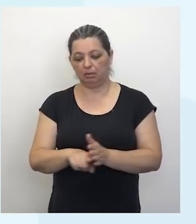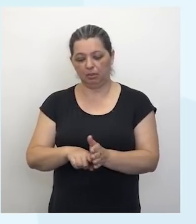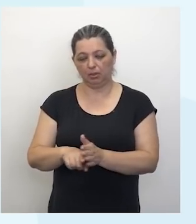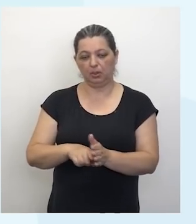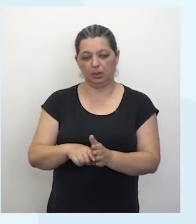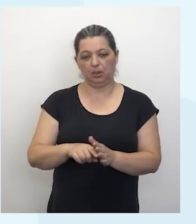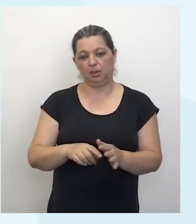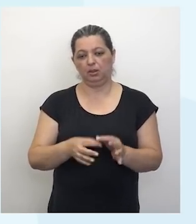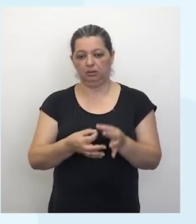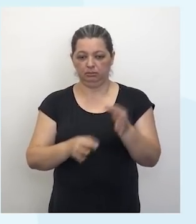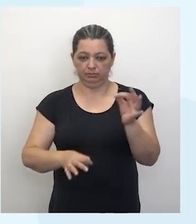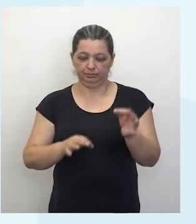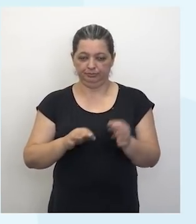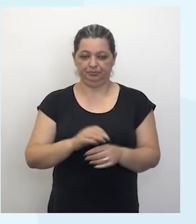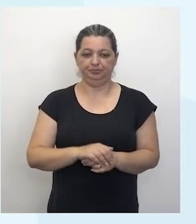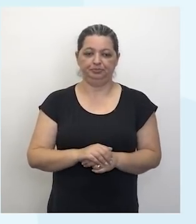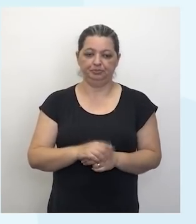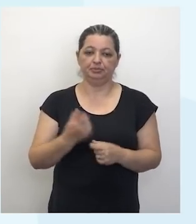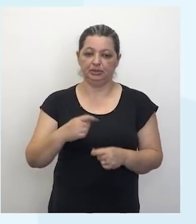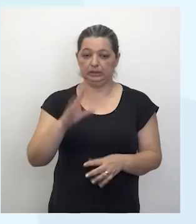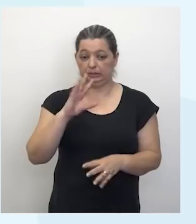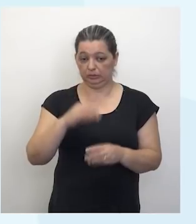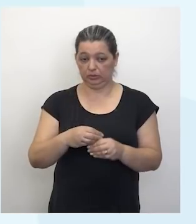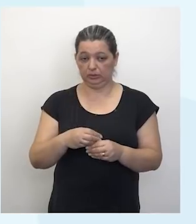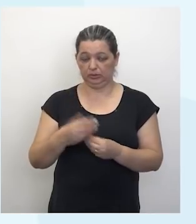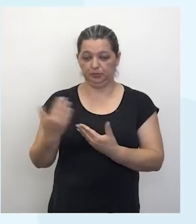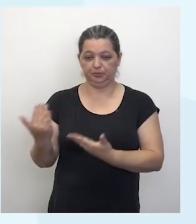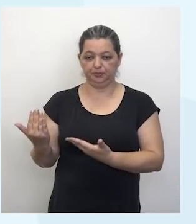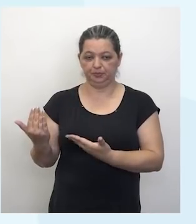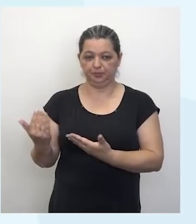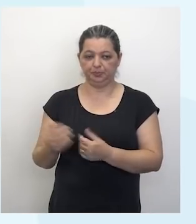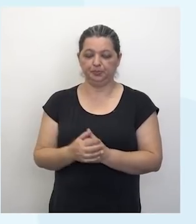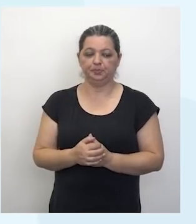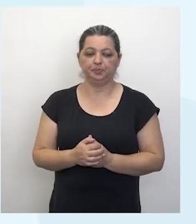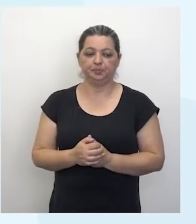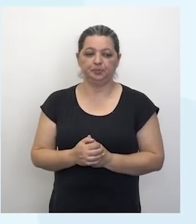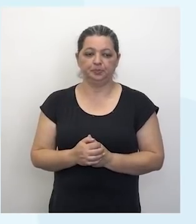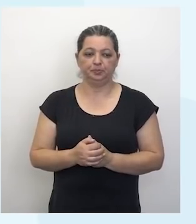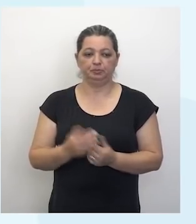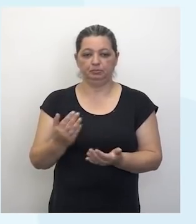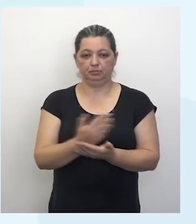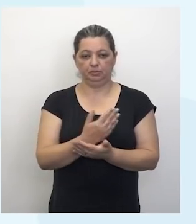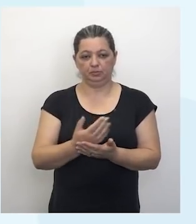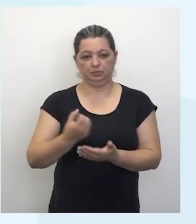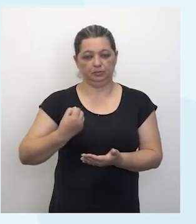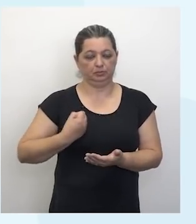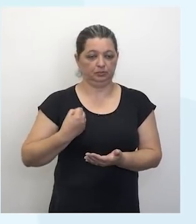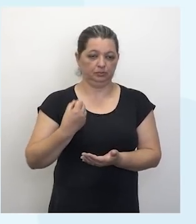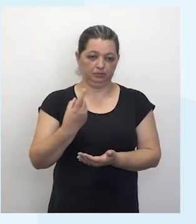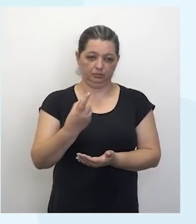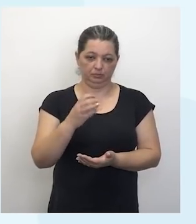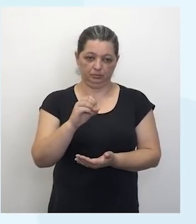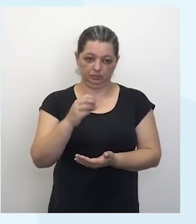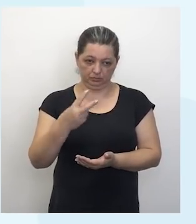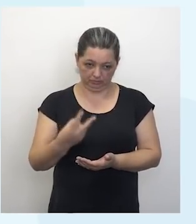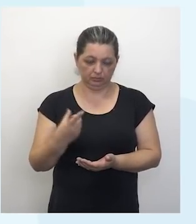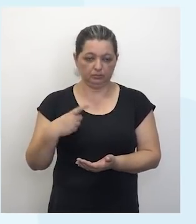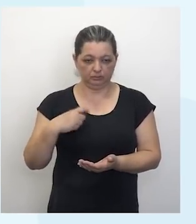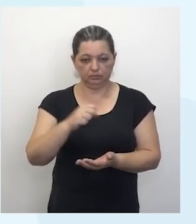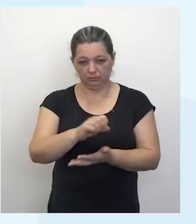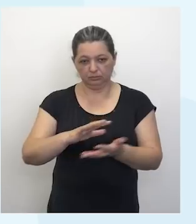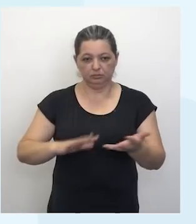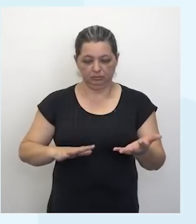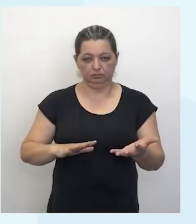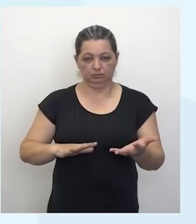precisar dessa conclusão que está aí na telinha, tá bom? Então vamos lá? Na página 102, tem esse exercício aí de vocês, é o